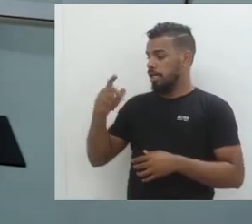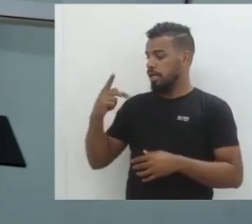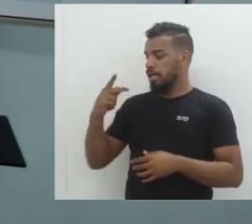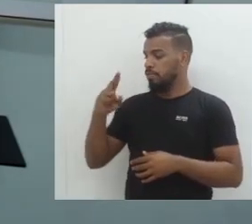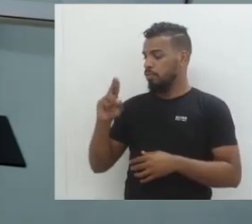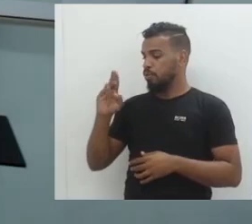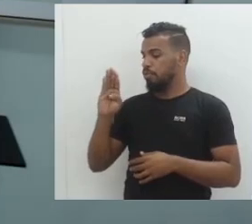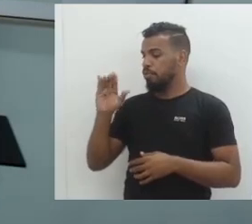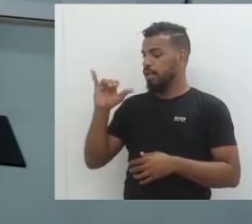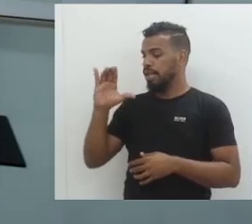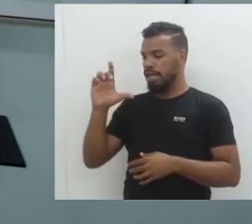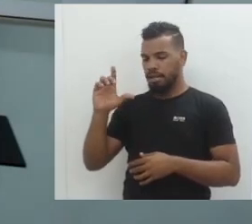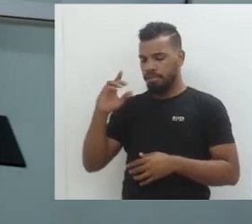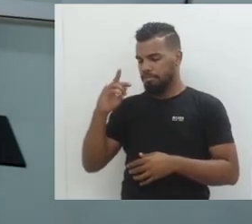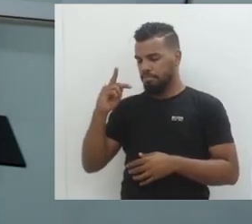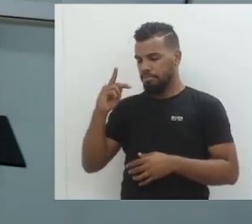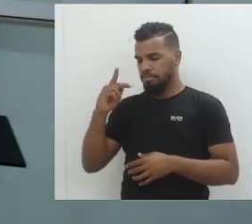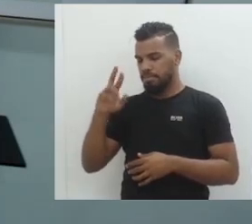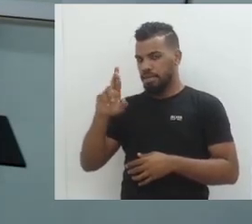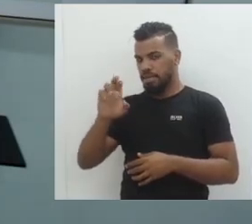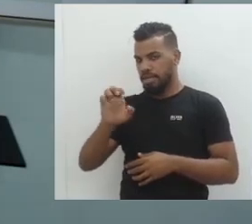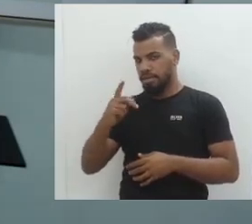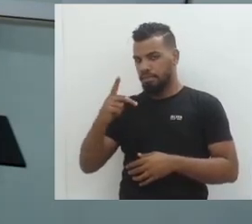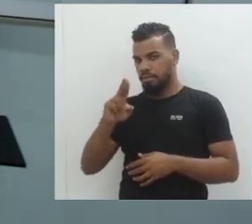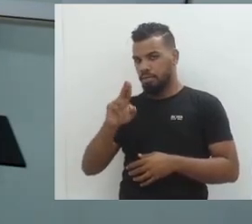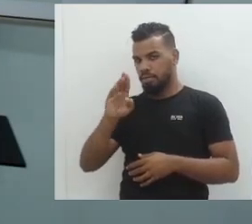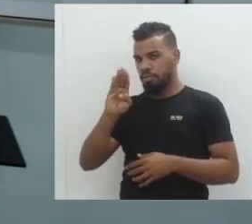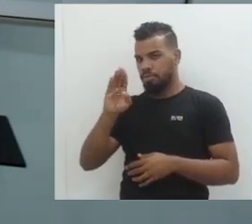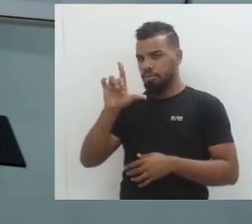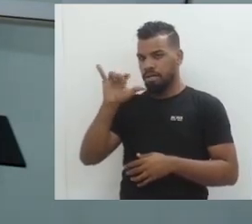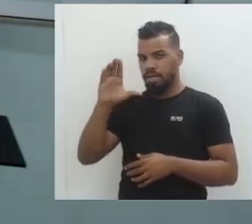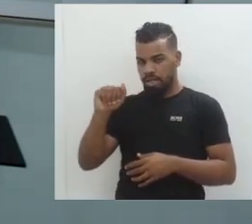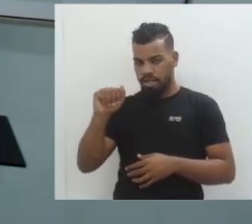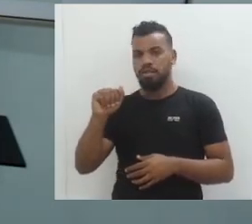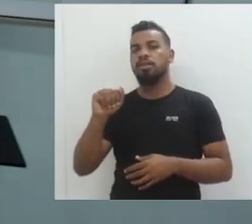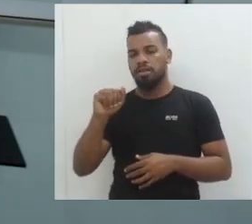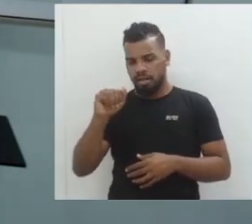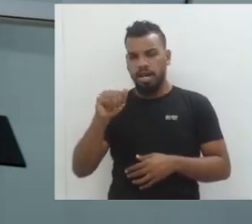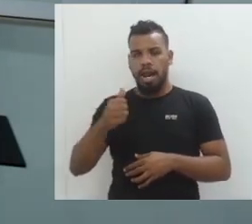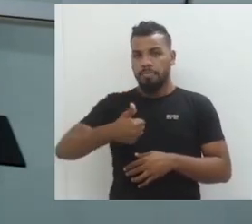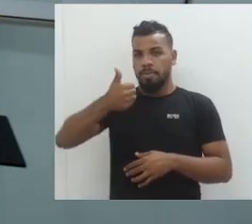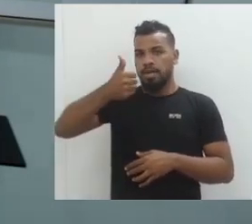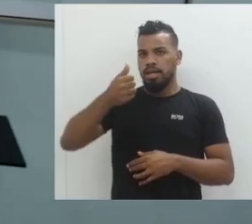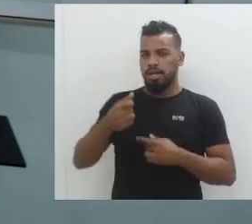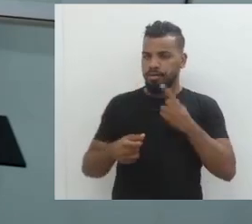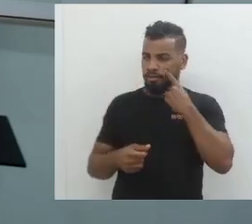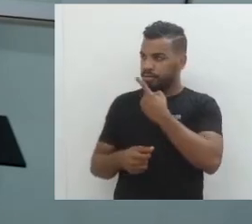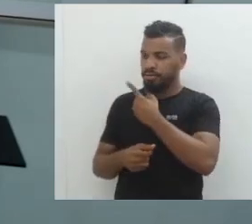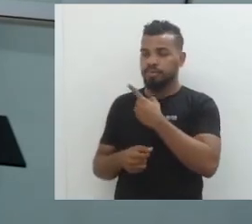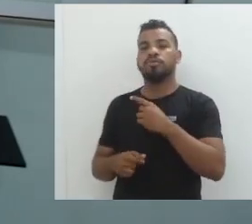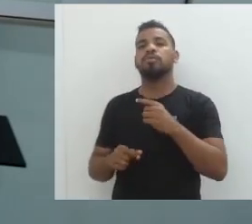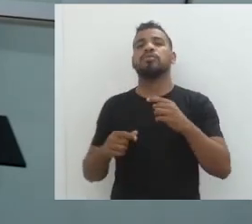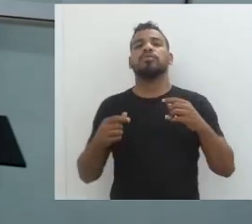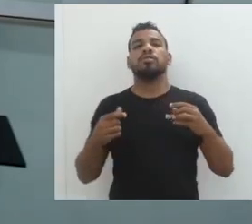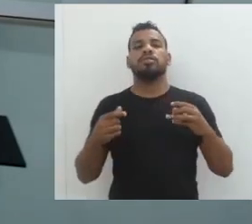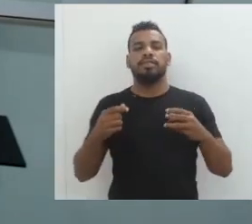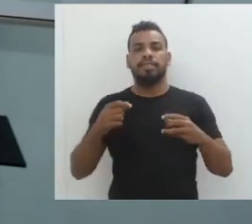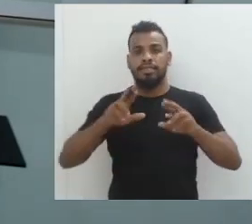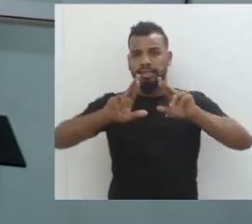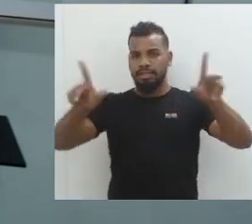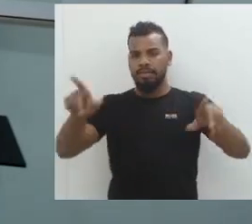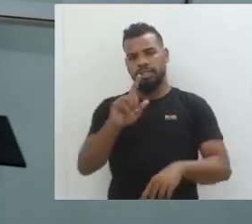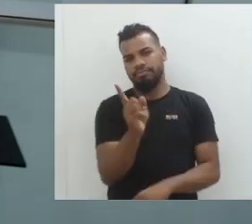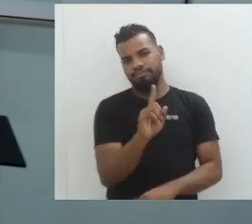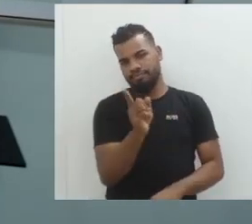no começo, no seu início, nessa primeira república que nós vamos ver aí, não foi muito diferente,